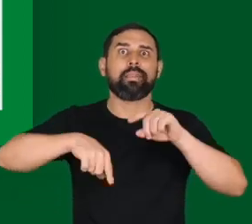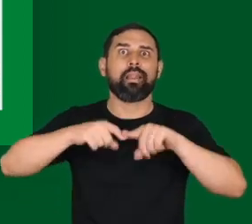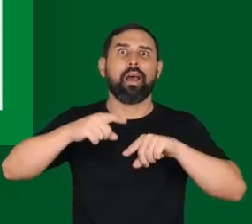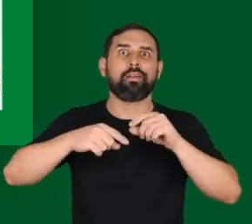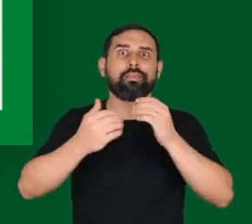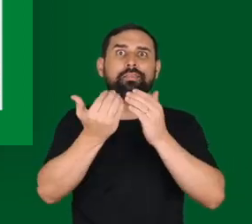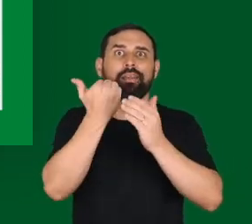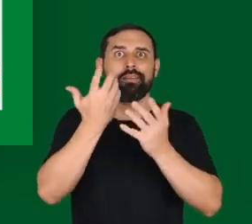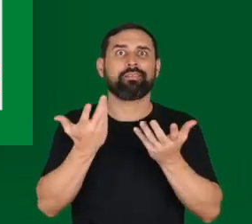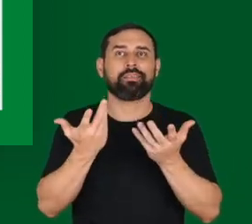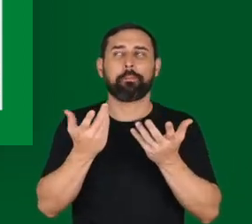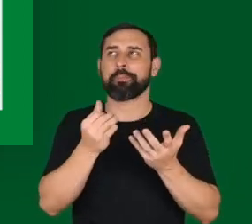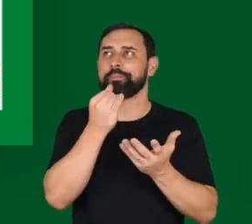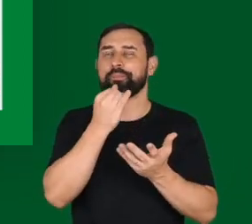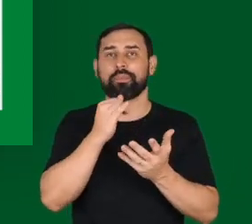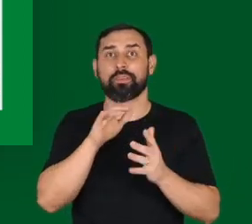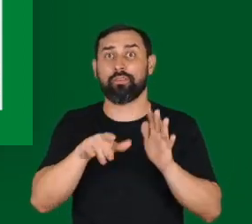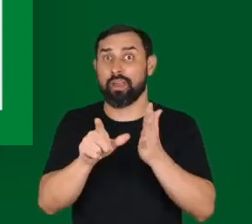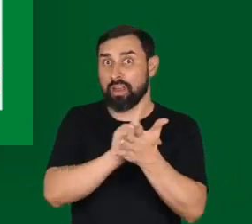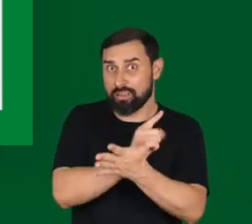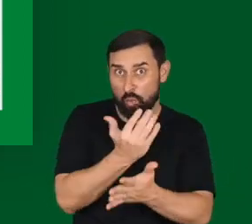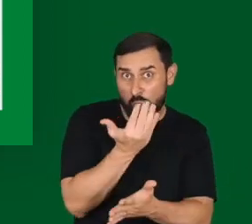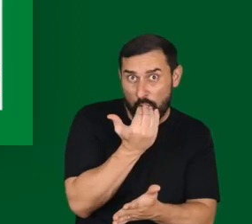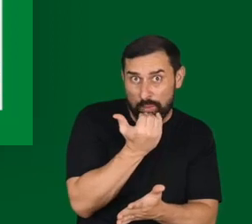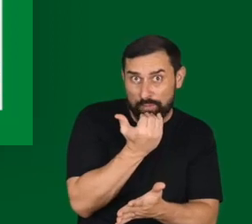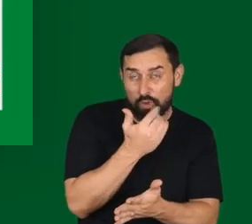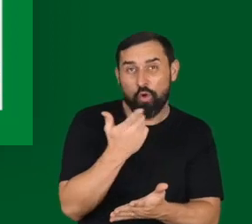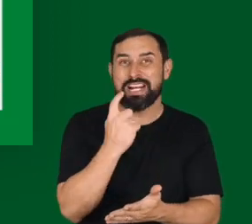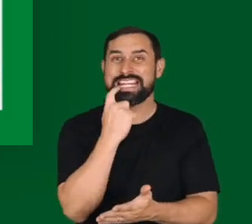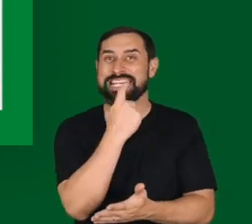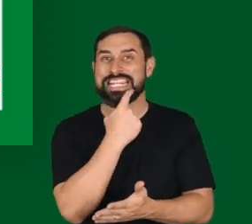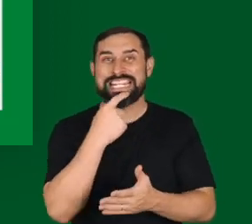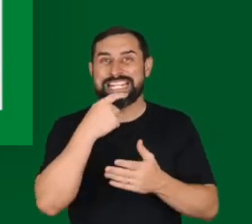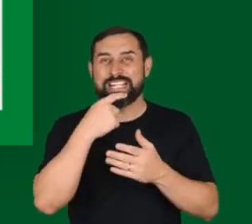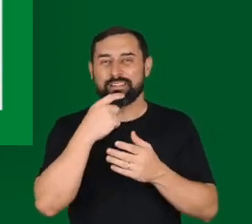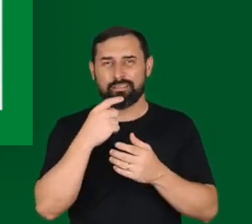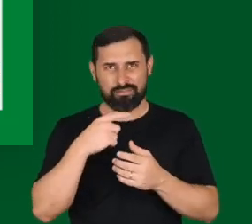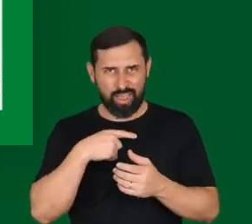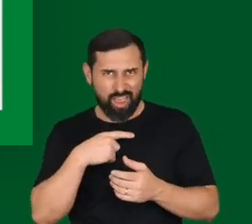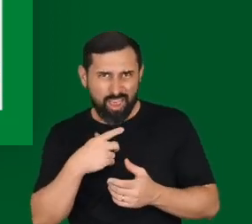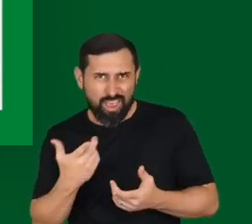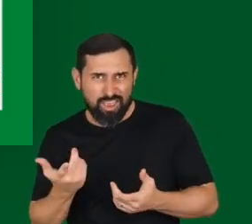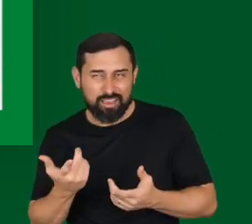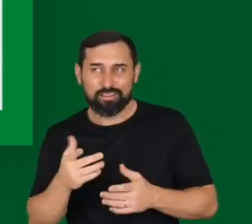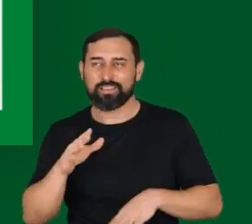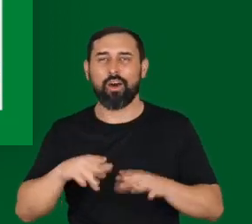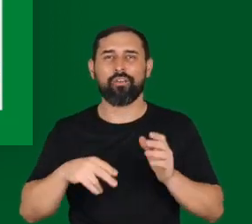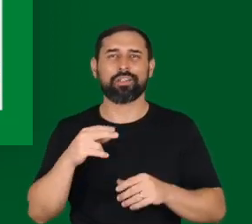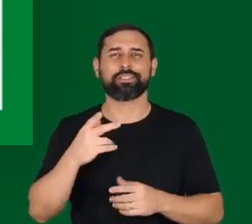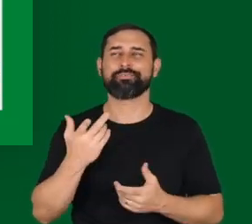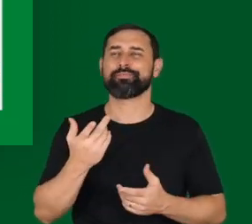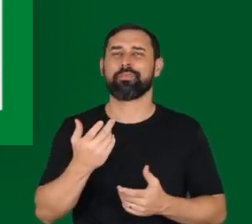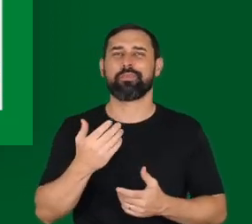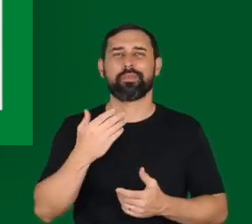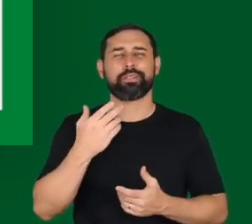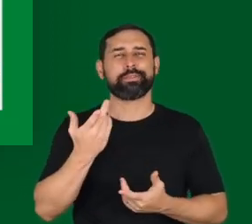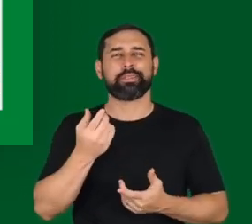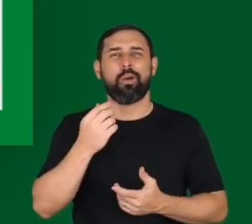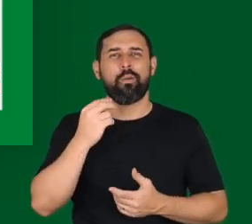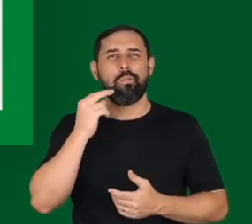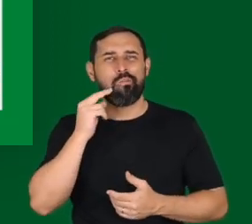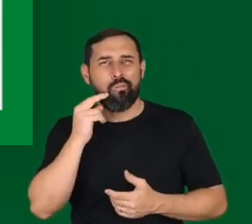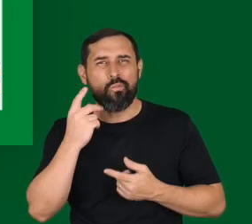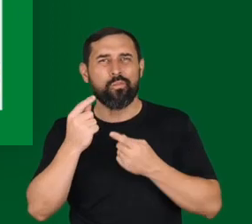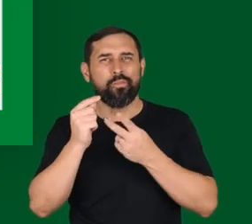E eu posso encontrar algum corpo estranho. Então, será que essa criança estava se alimentando? Ela usa aparelho ou não? Ela estava com alguma coisa